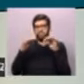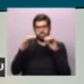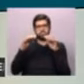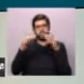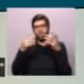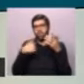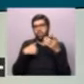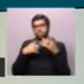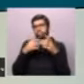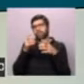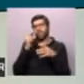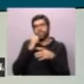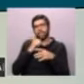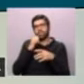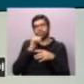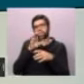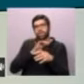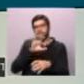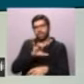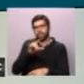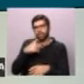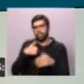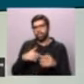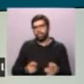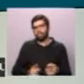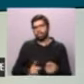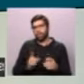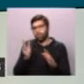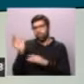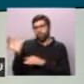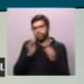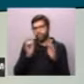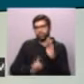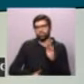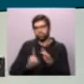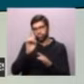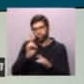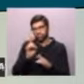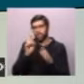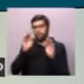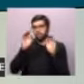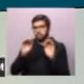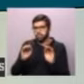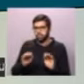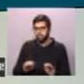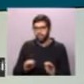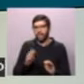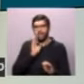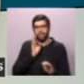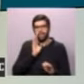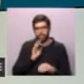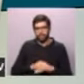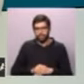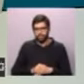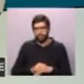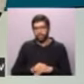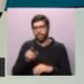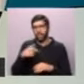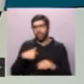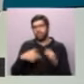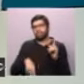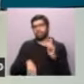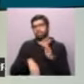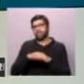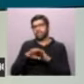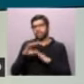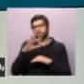o arquipélago, o vento vai superar de quadrante sul moderado a forte, diminuindo gradualmente a intensidade a partir da tarde. As máximas a variar entre os